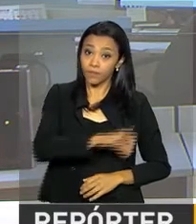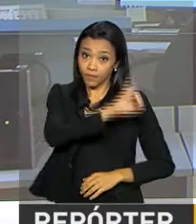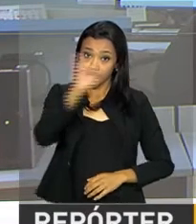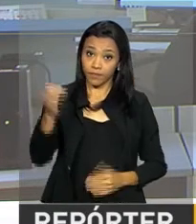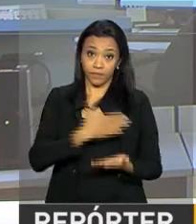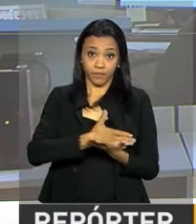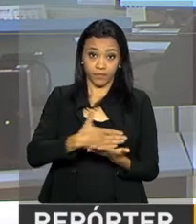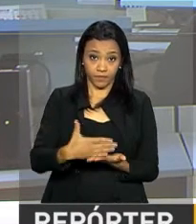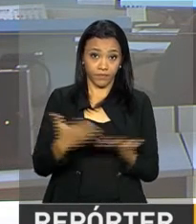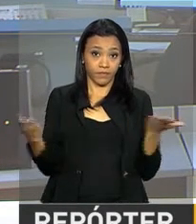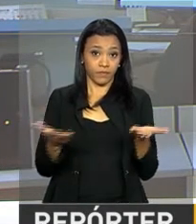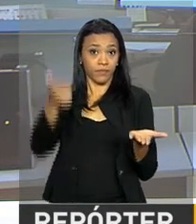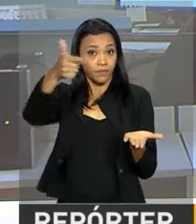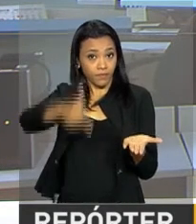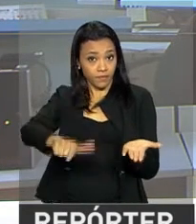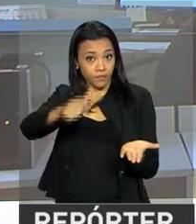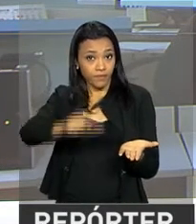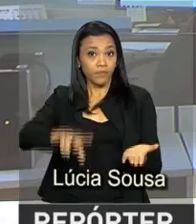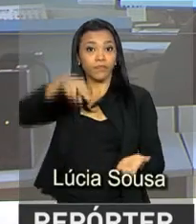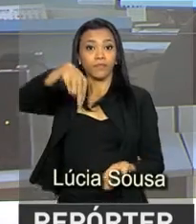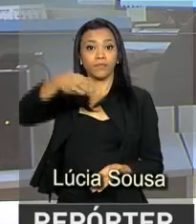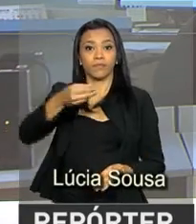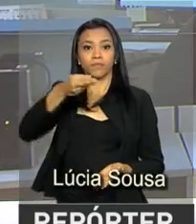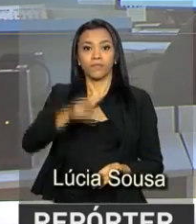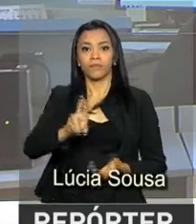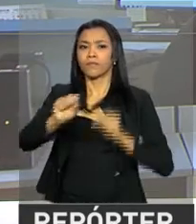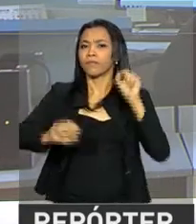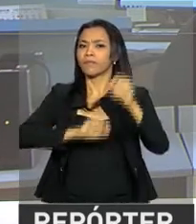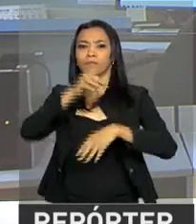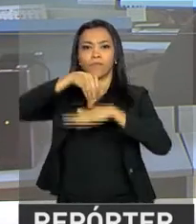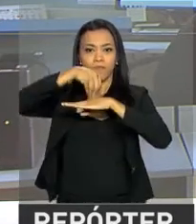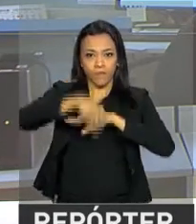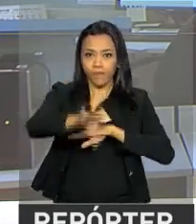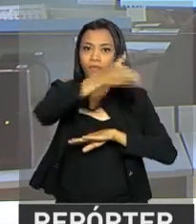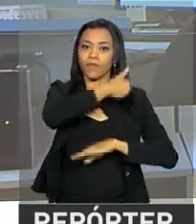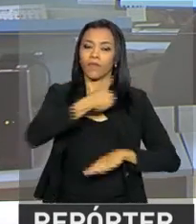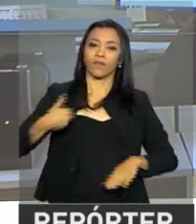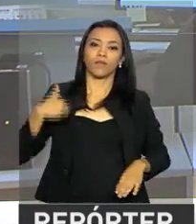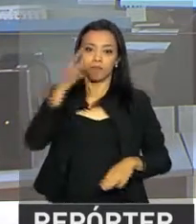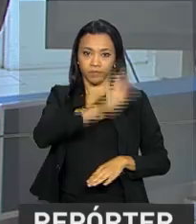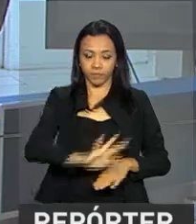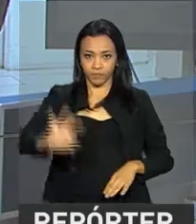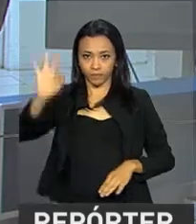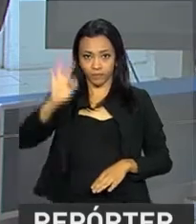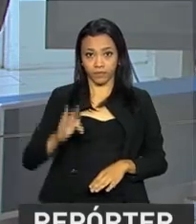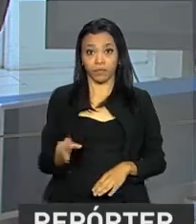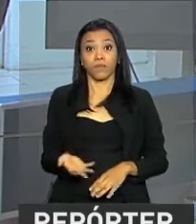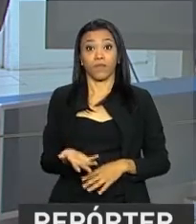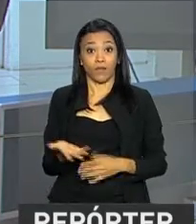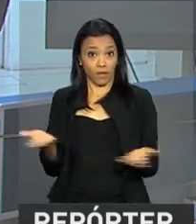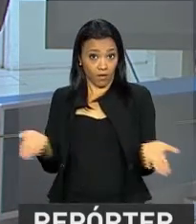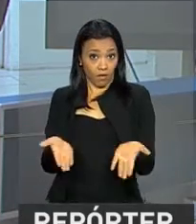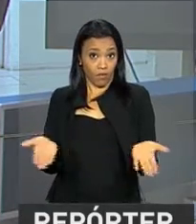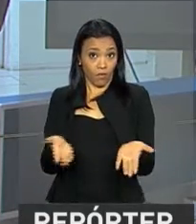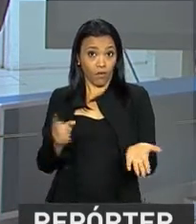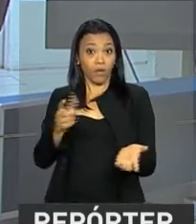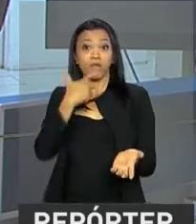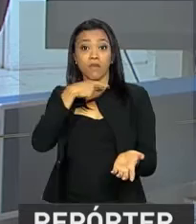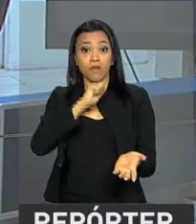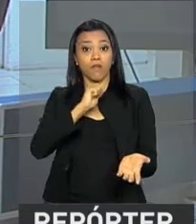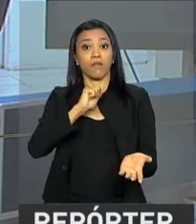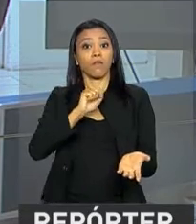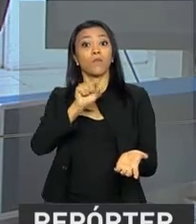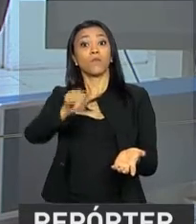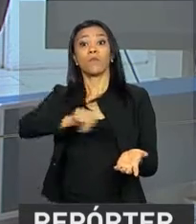Olá, começa agora mais uma edição do Repórter NBR com as notícias do governo federal. A partir de agora, consumidores que